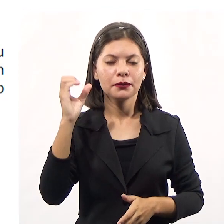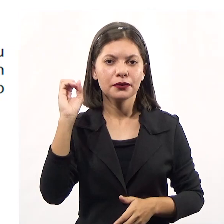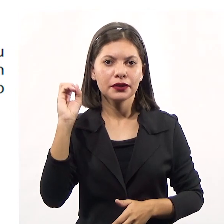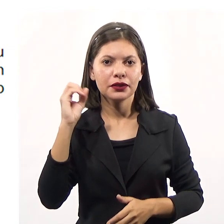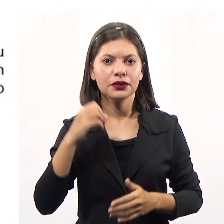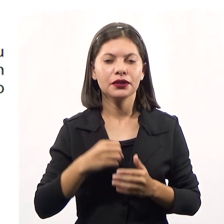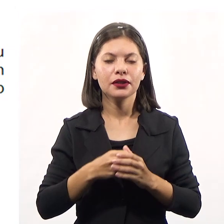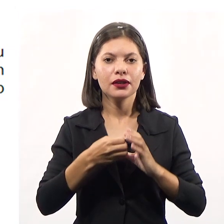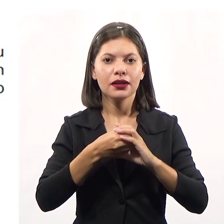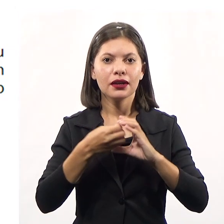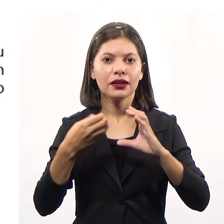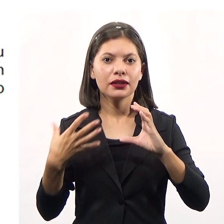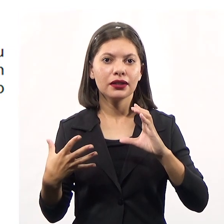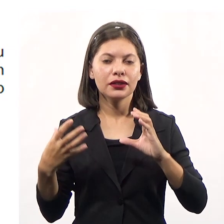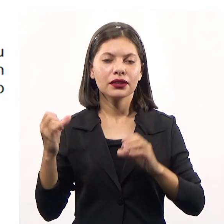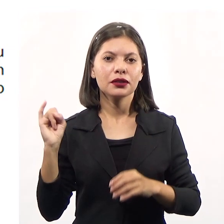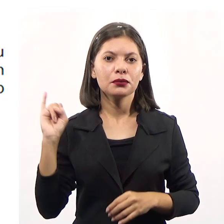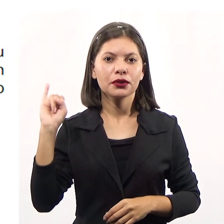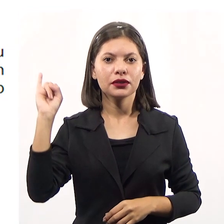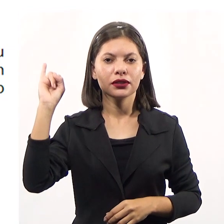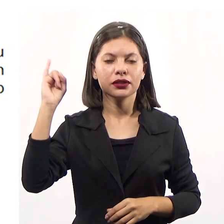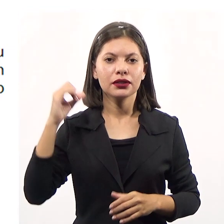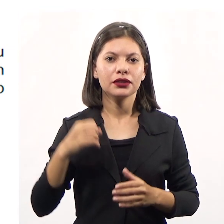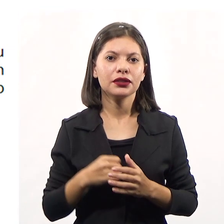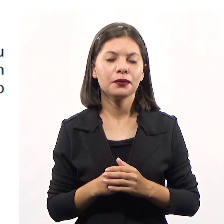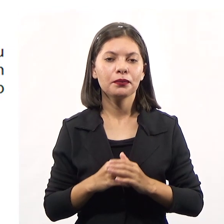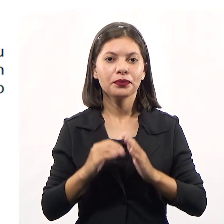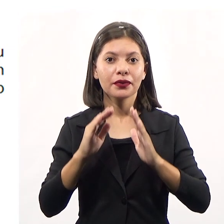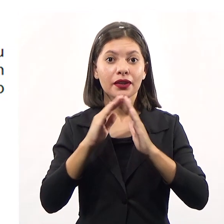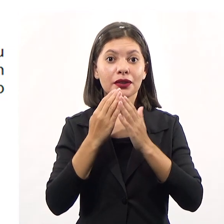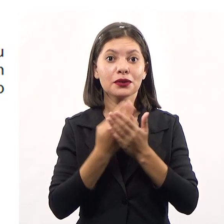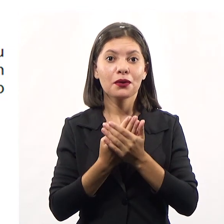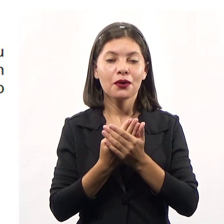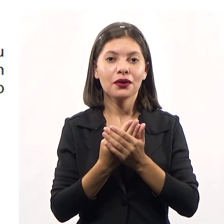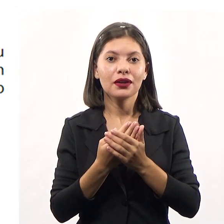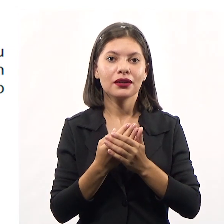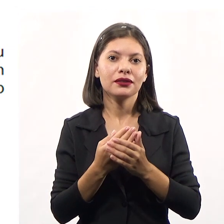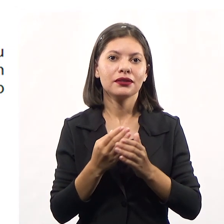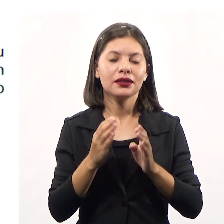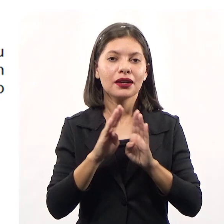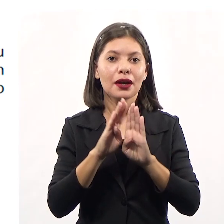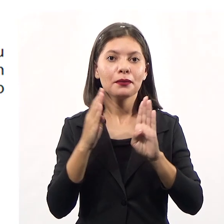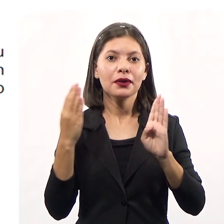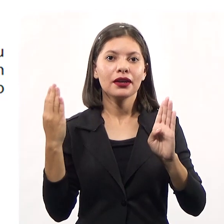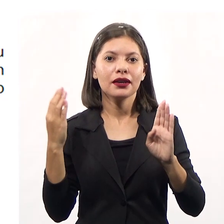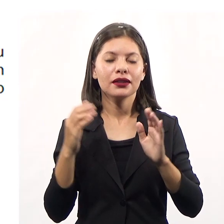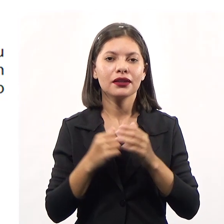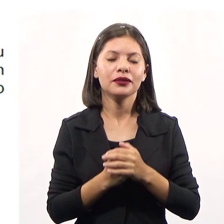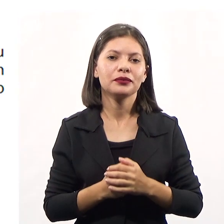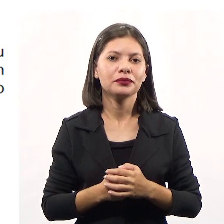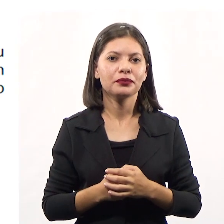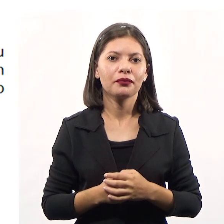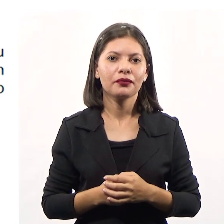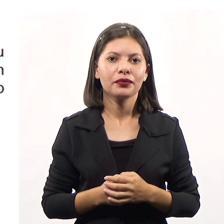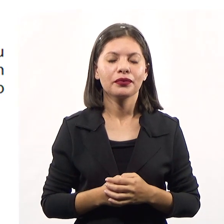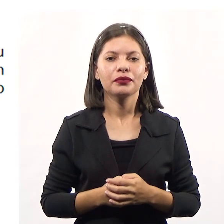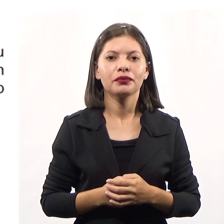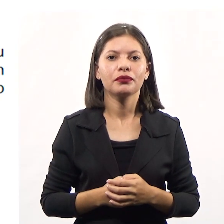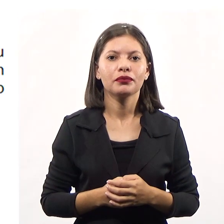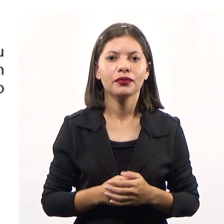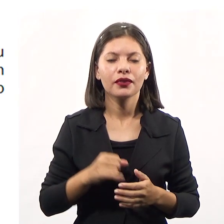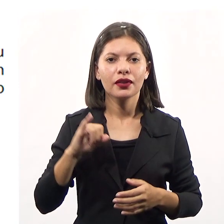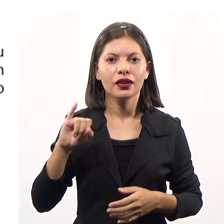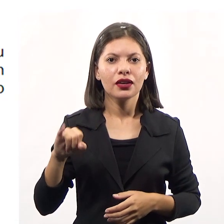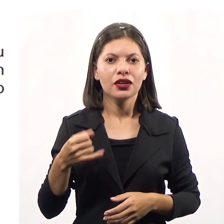muito importante é que o liceu era uma escola aberta, né? Então não havia juramentos, nem jejuns ou rituais,